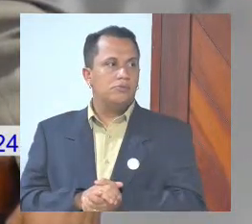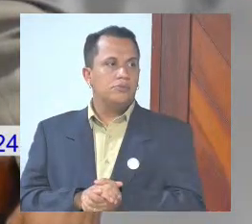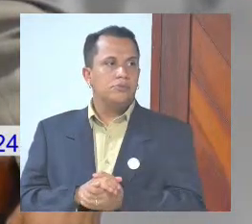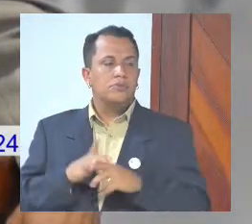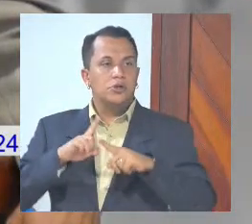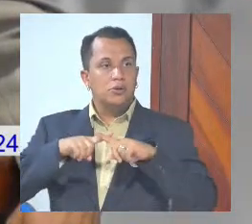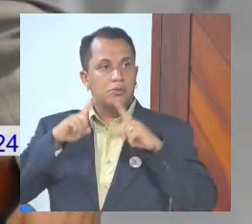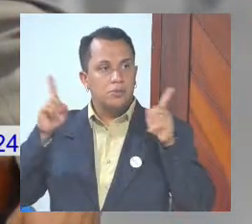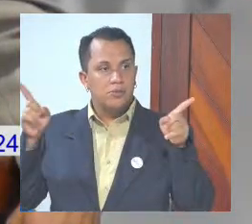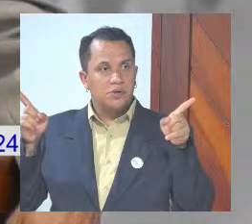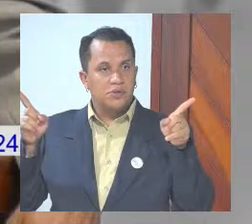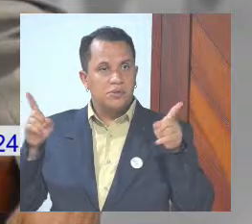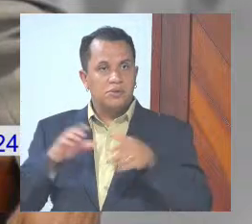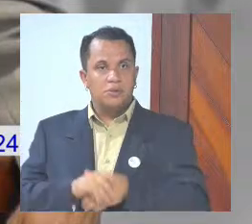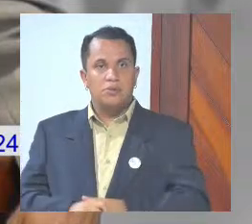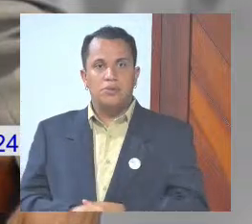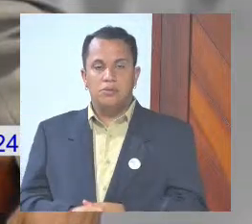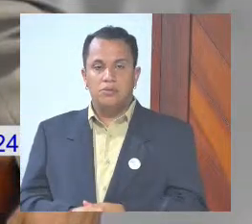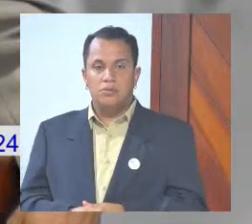Mas